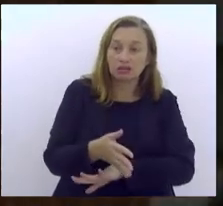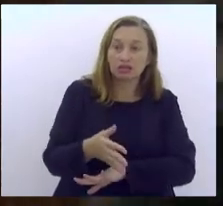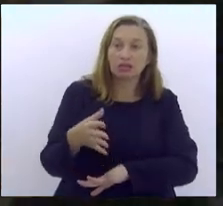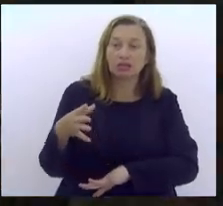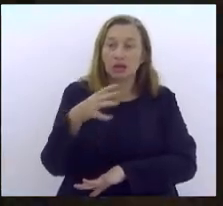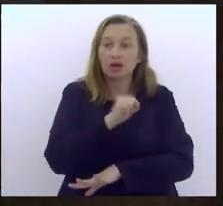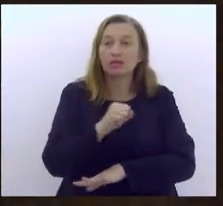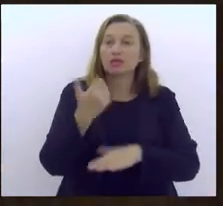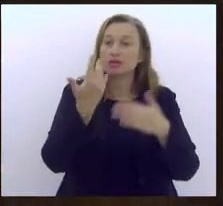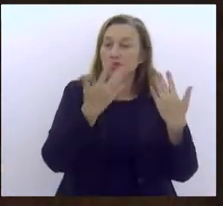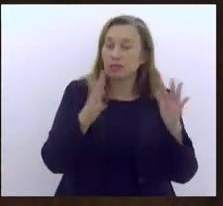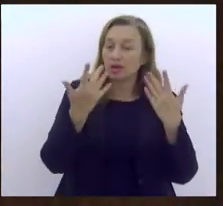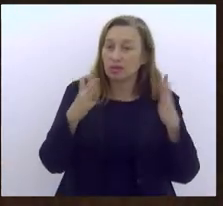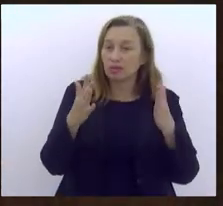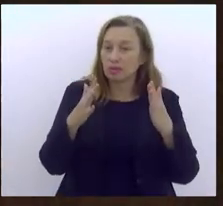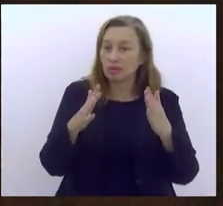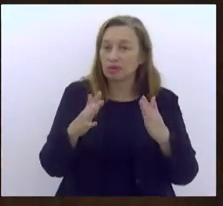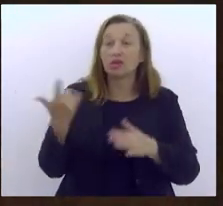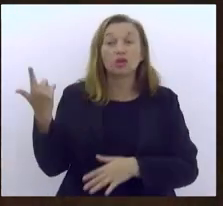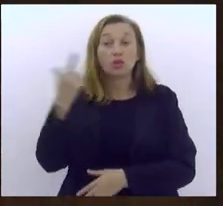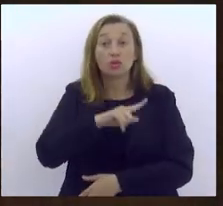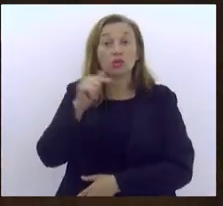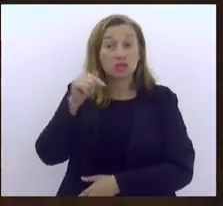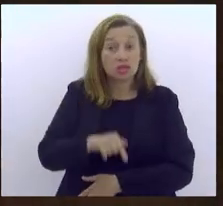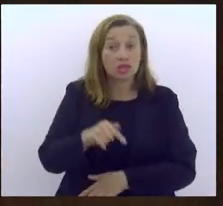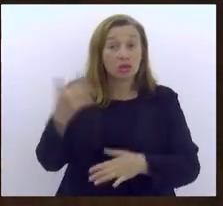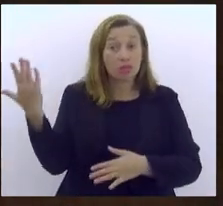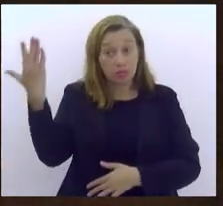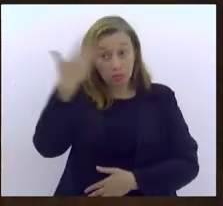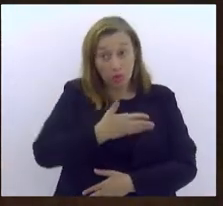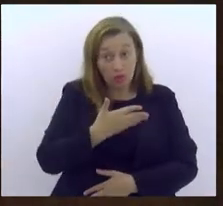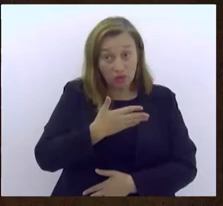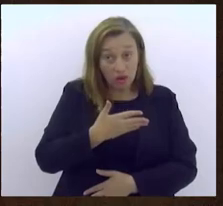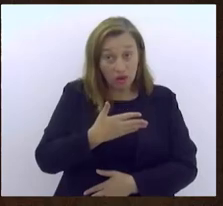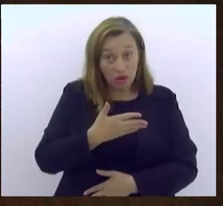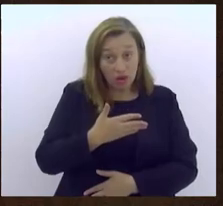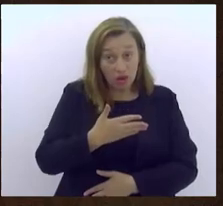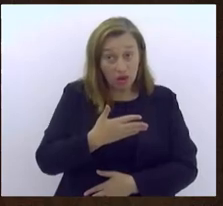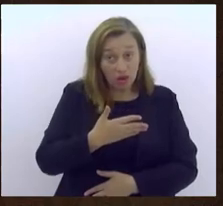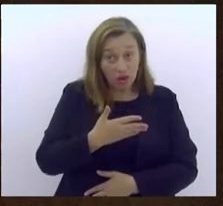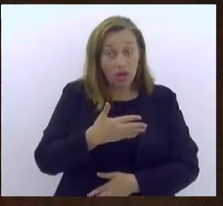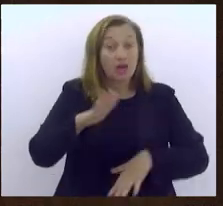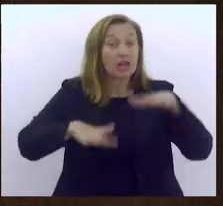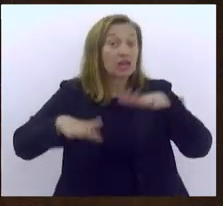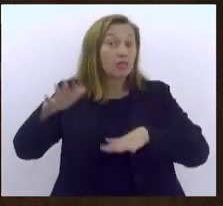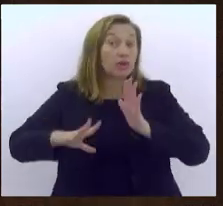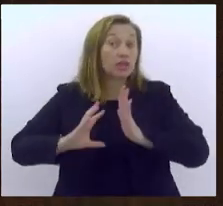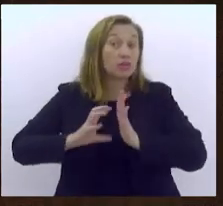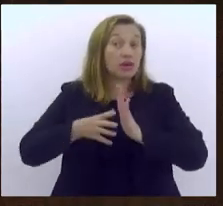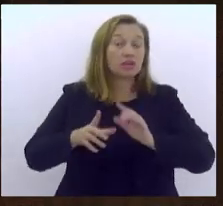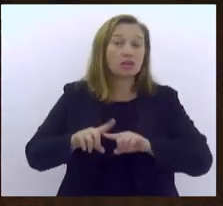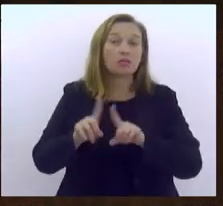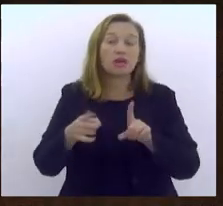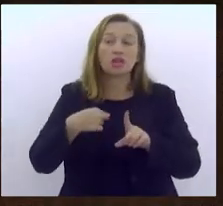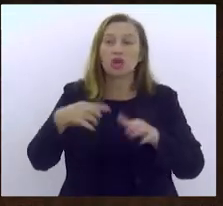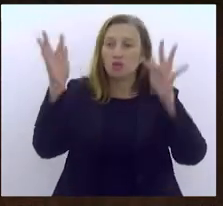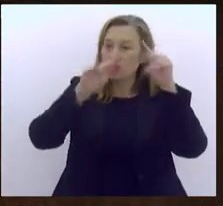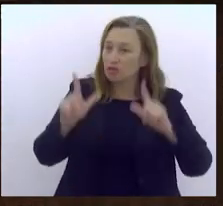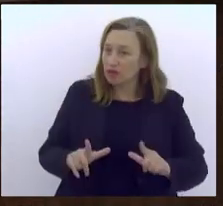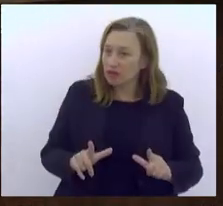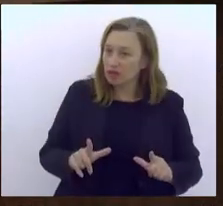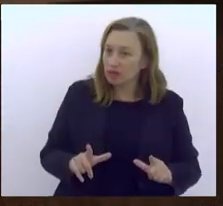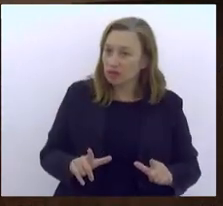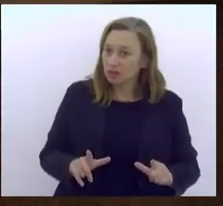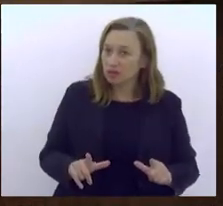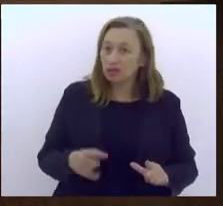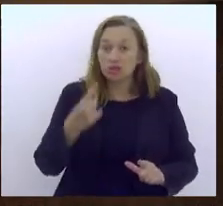Então, parabéns. Aqui a gente conseguiu provar para a população que estamos por eles, independente de bandeira. Eu fico muito feliz